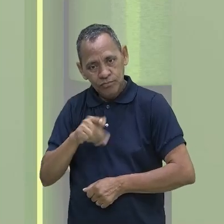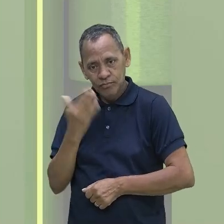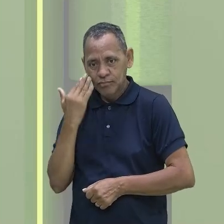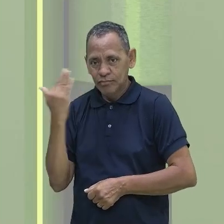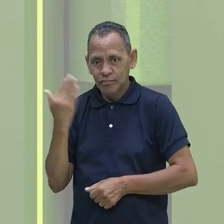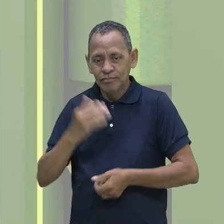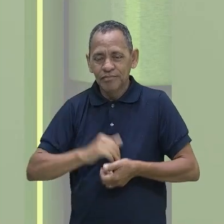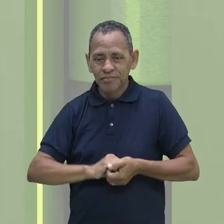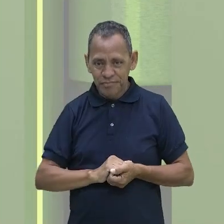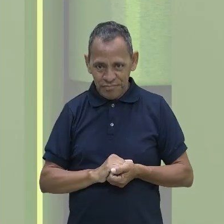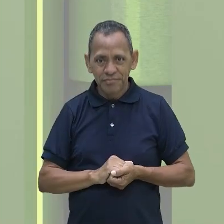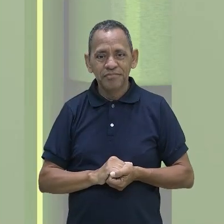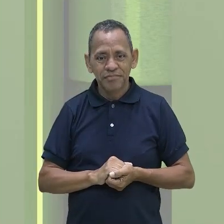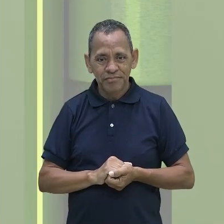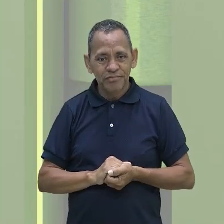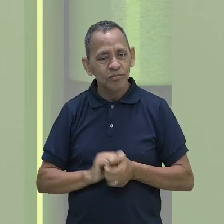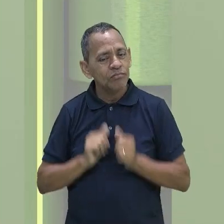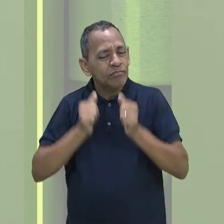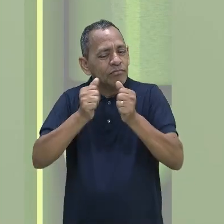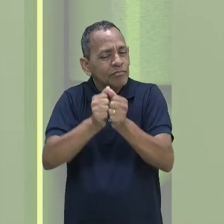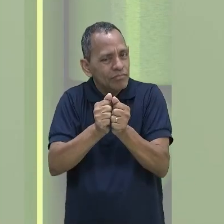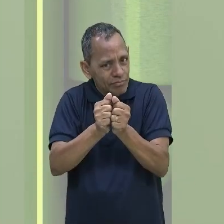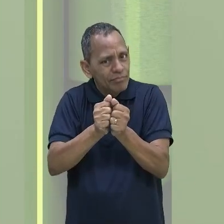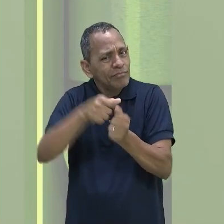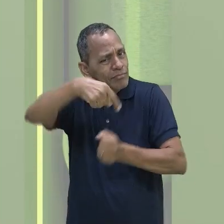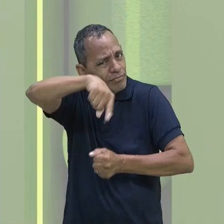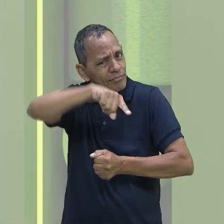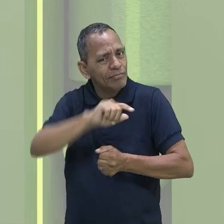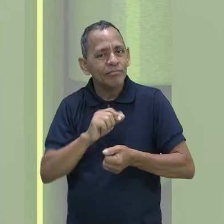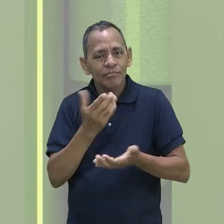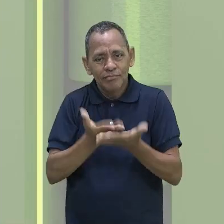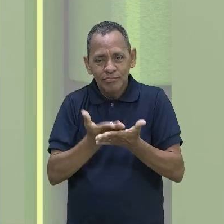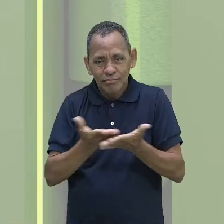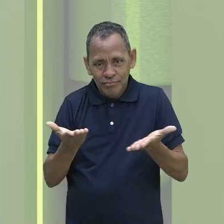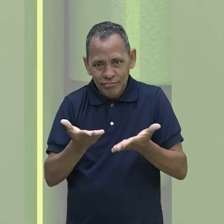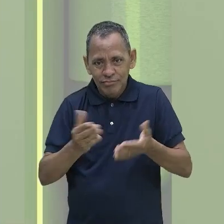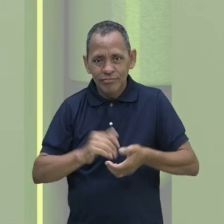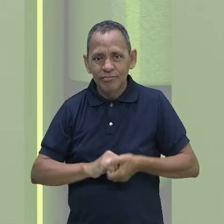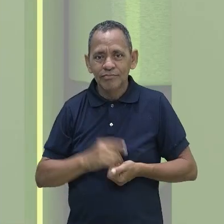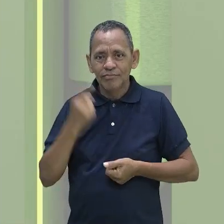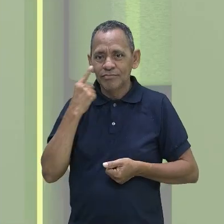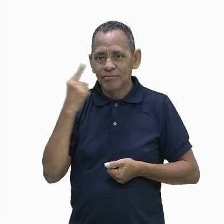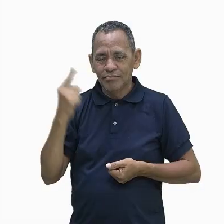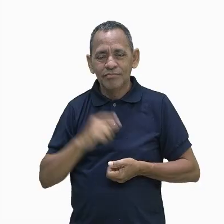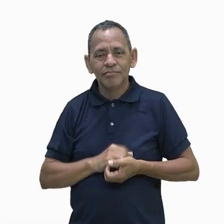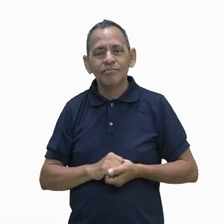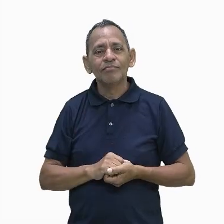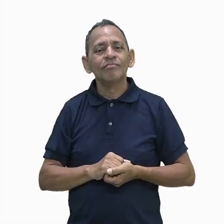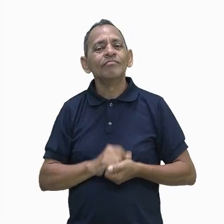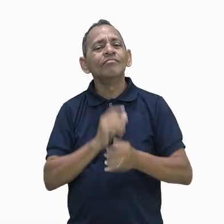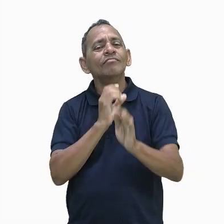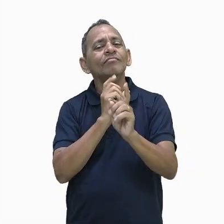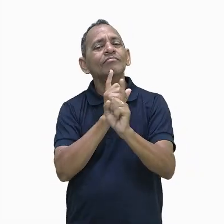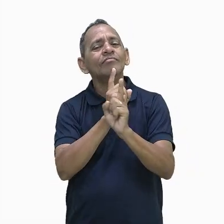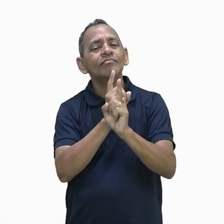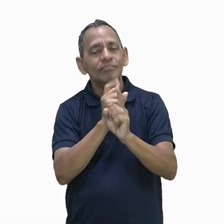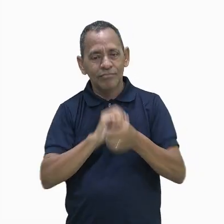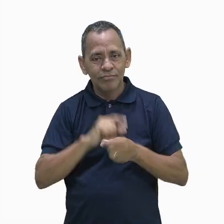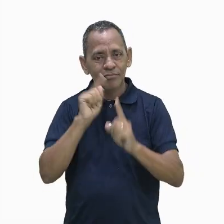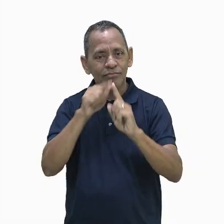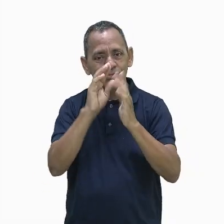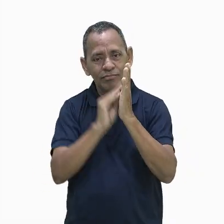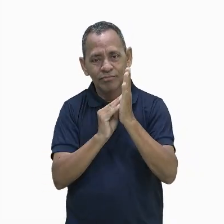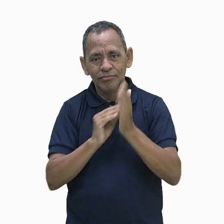Risolda Farias e estarei com vocês nesta aula. Vamos lá descobrir qual o objeto de conhecimento, olha